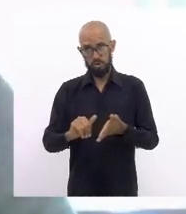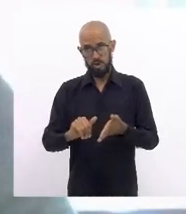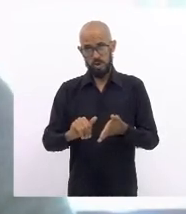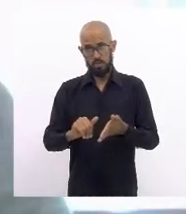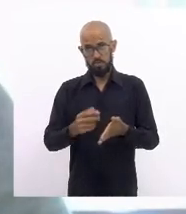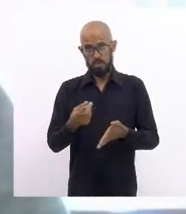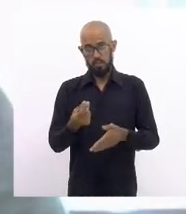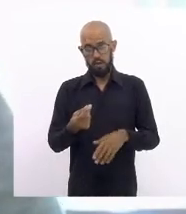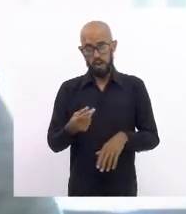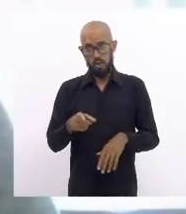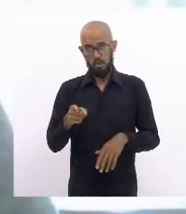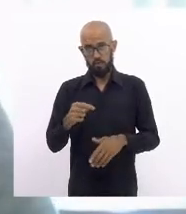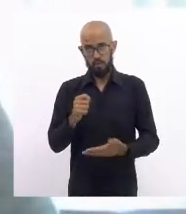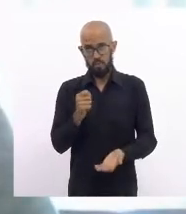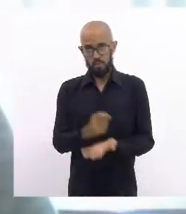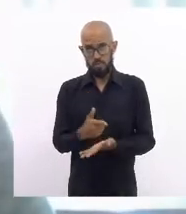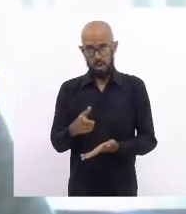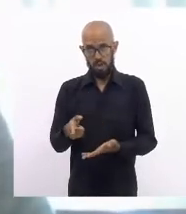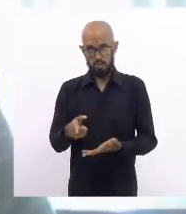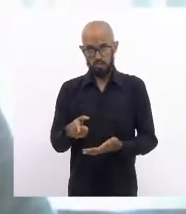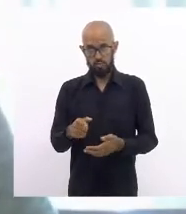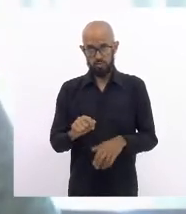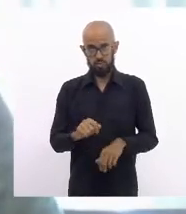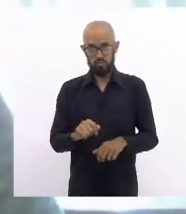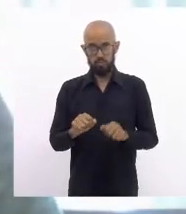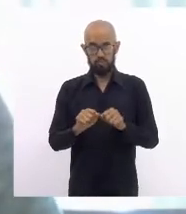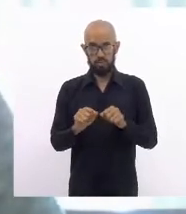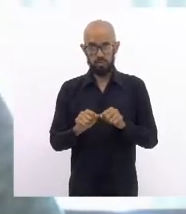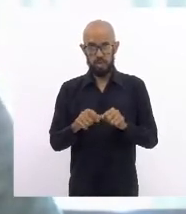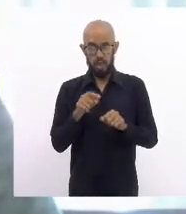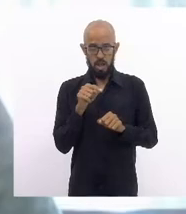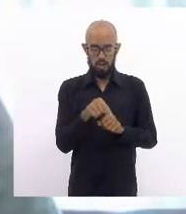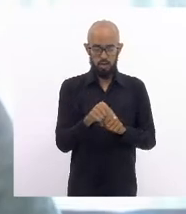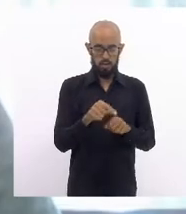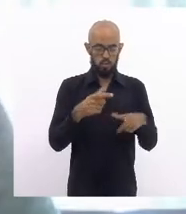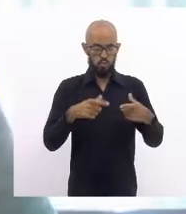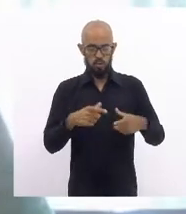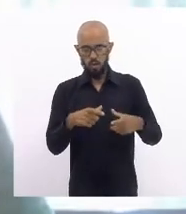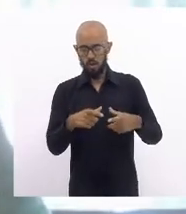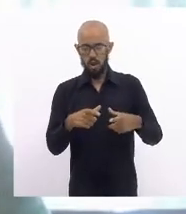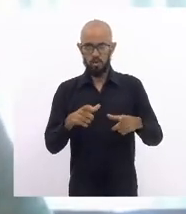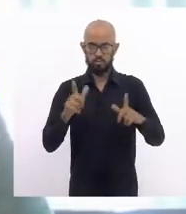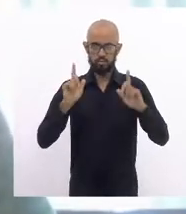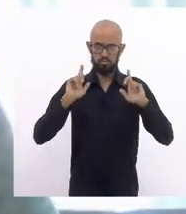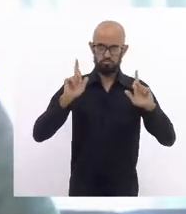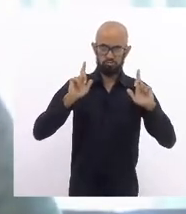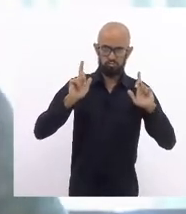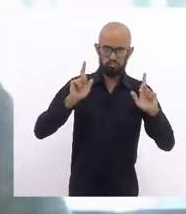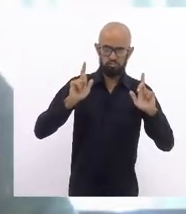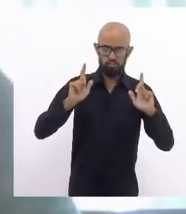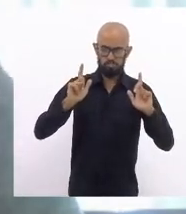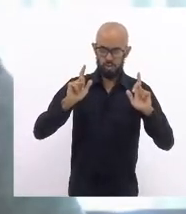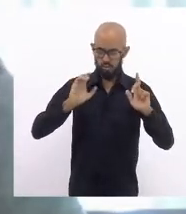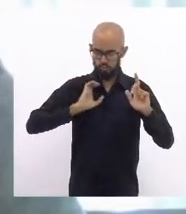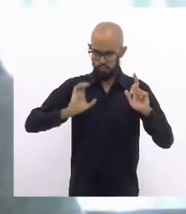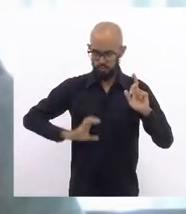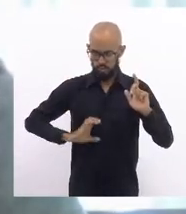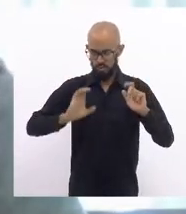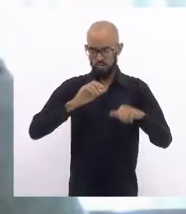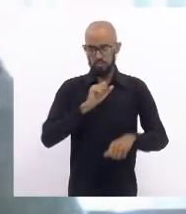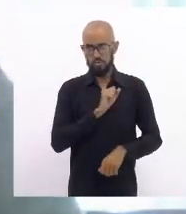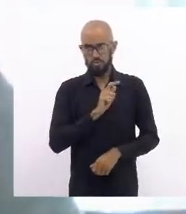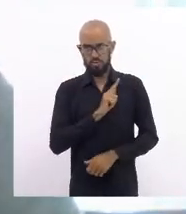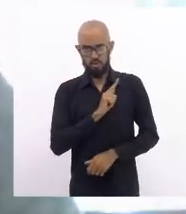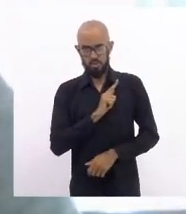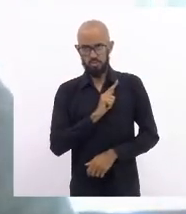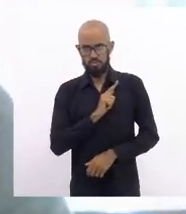comprado e fazer ali um amplo espaço de lazer e cidadania para a população de São Gonçalo.